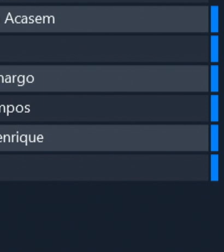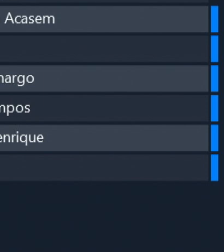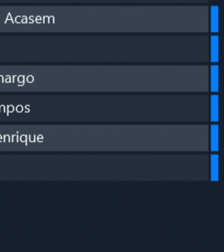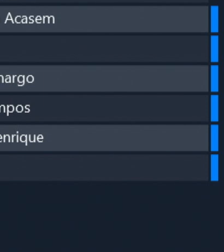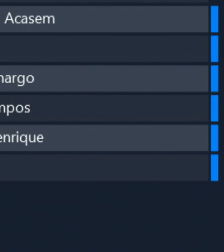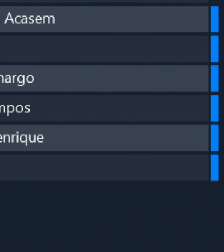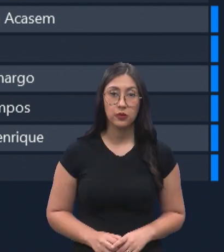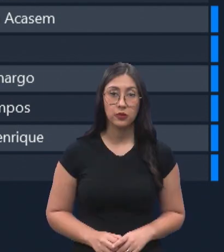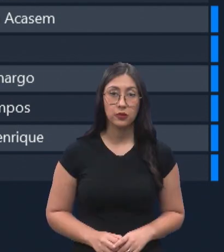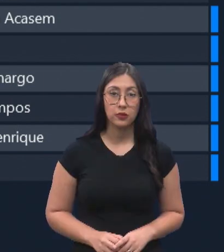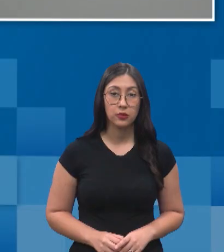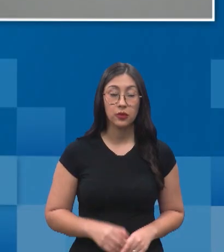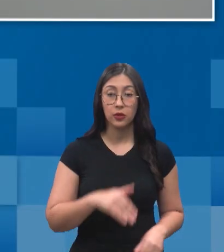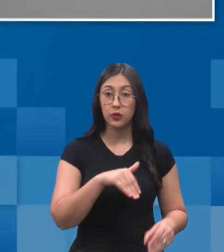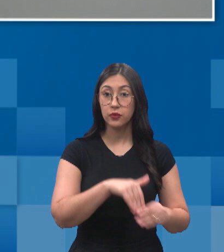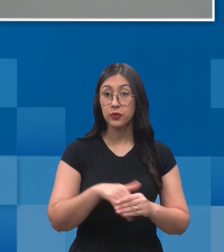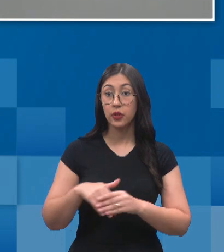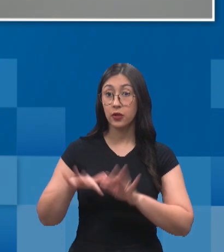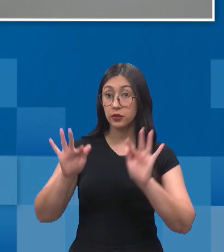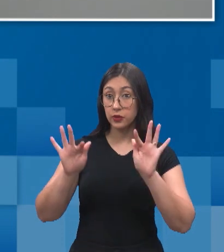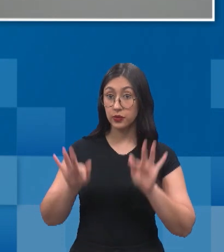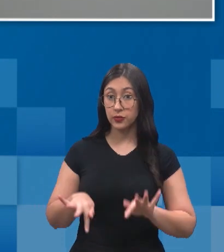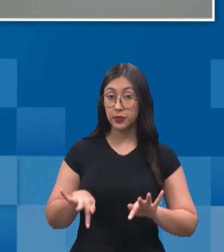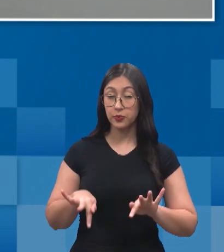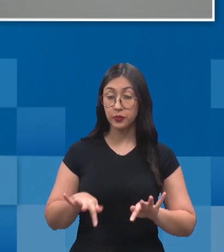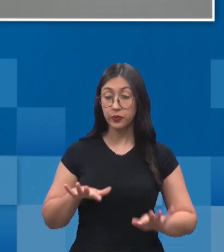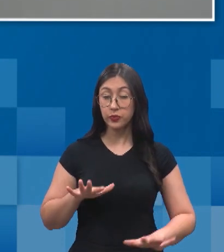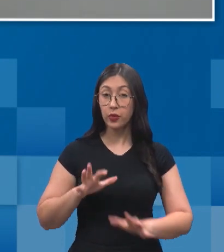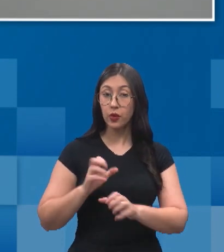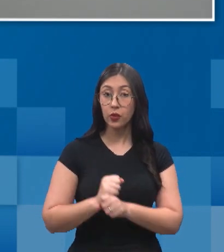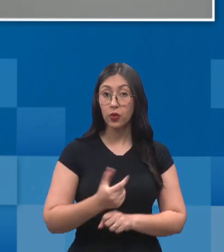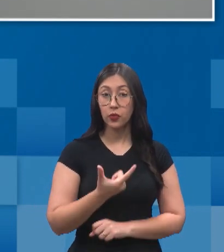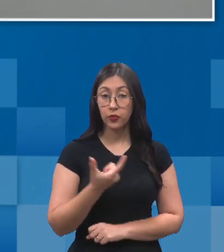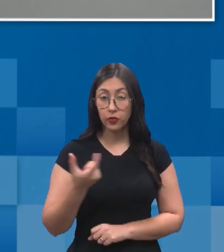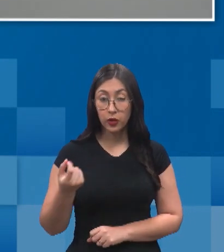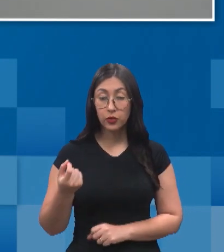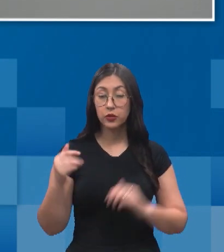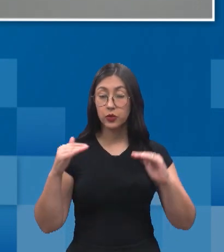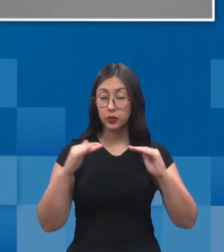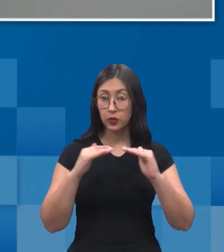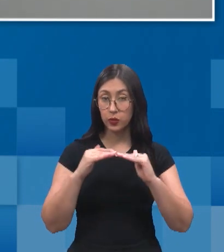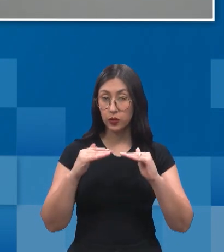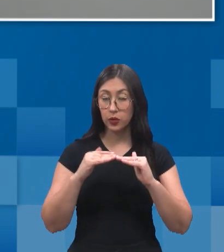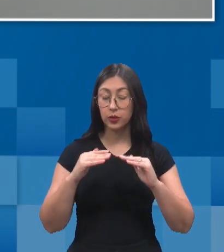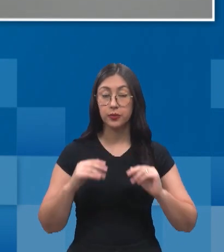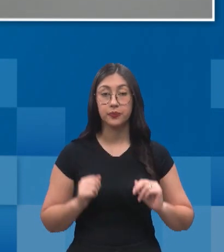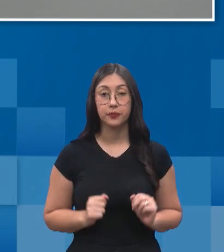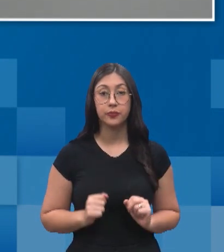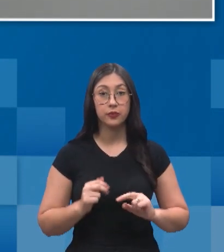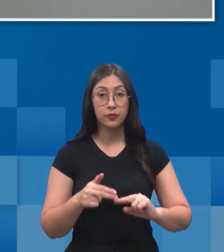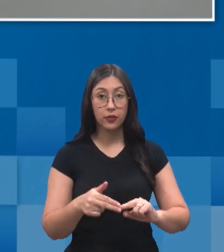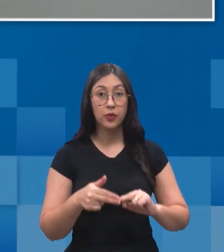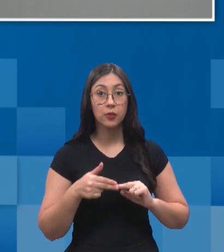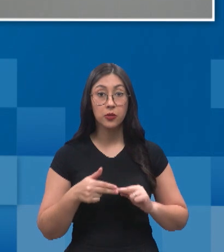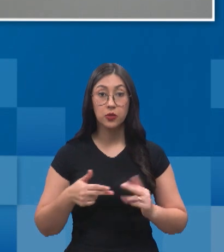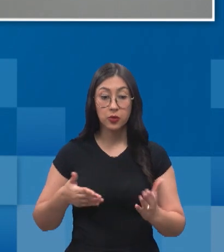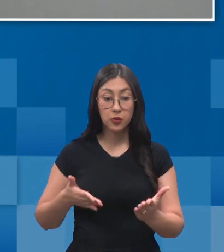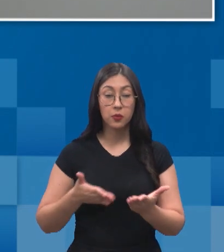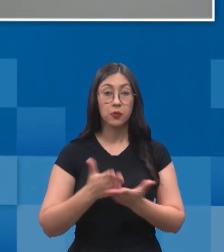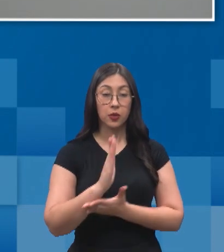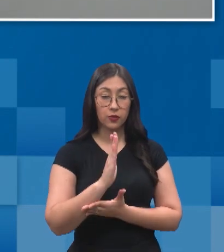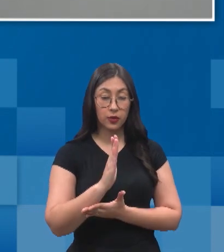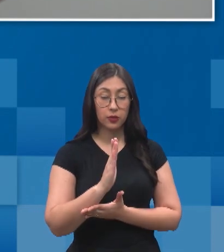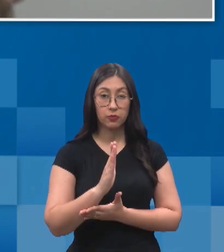Encerrada a votação. 20 votos favoráveis. Com 20 votos favoráveis, está aprovado por